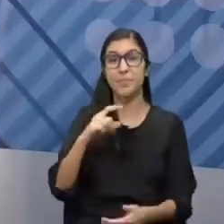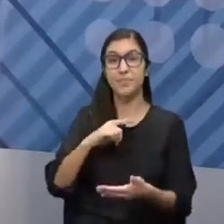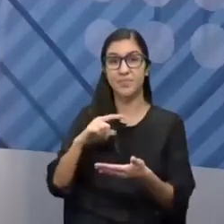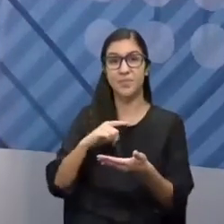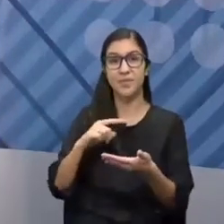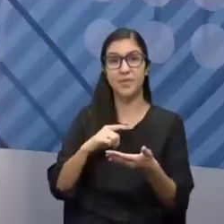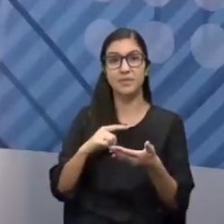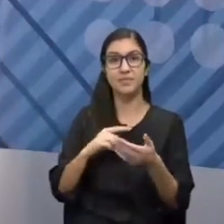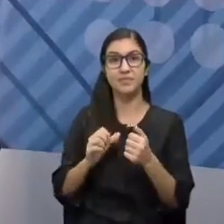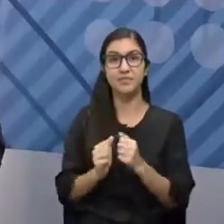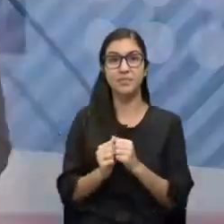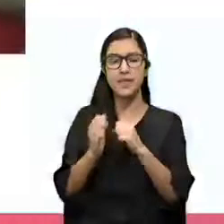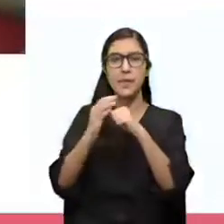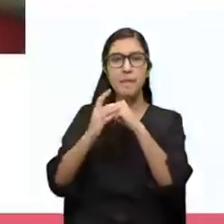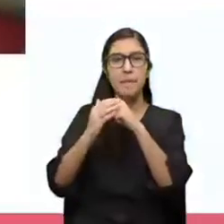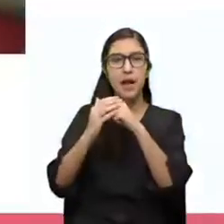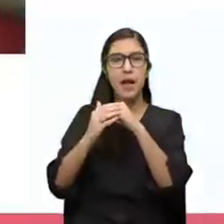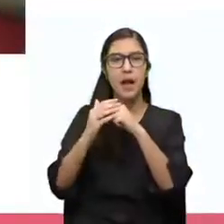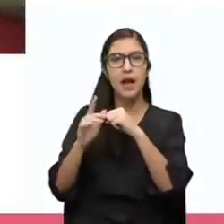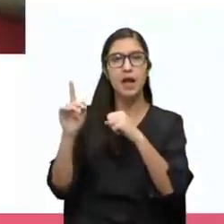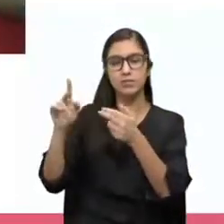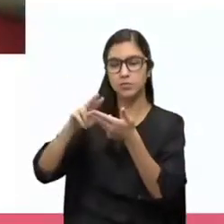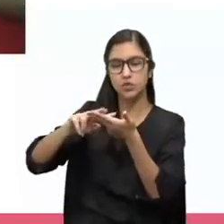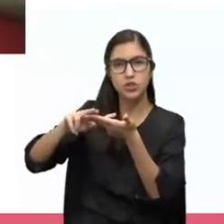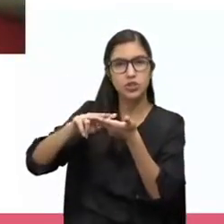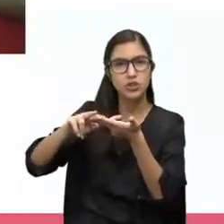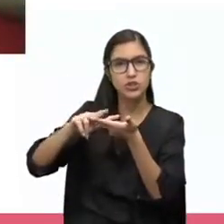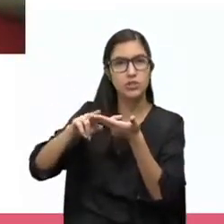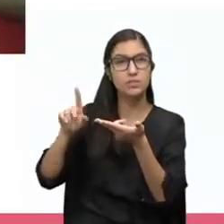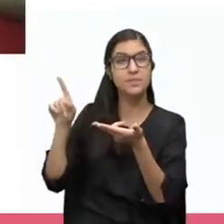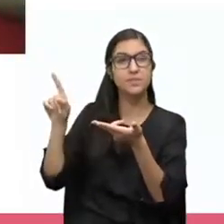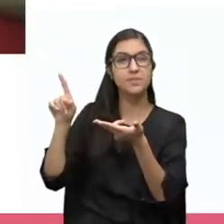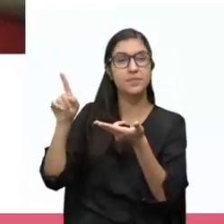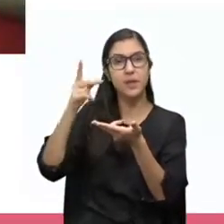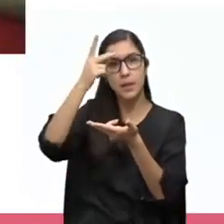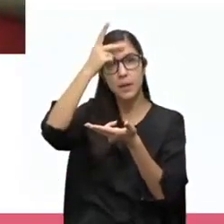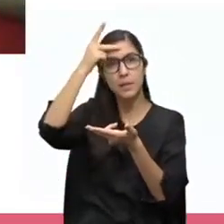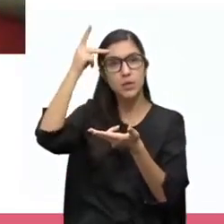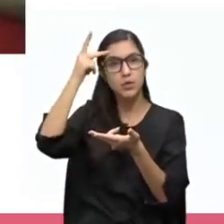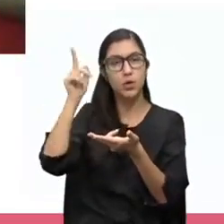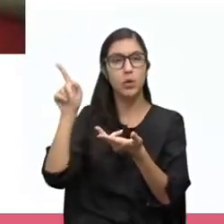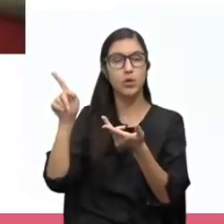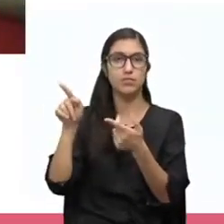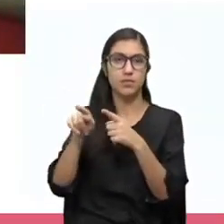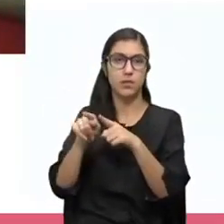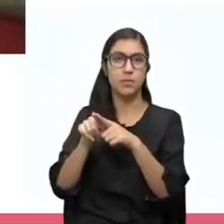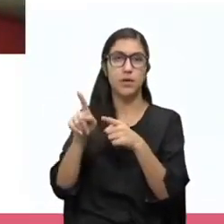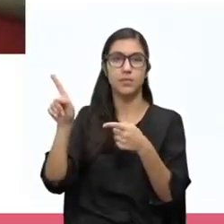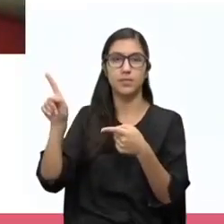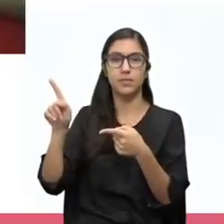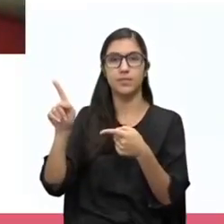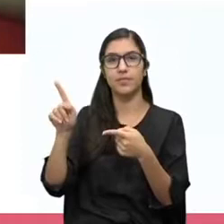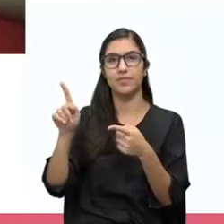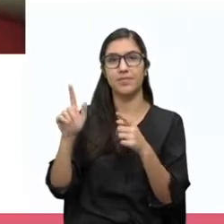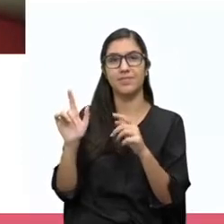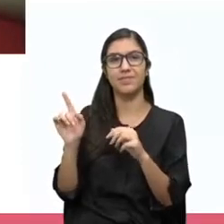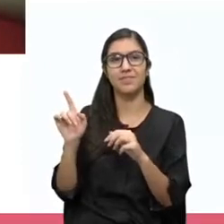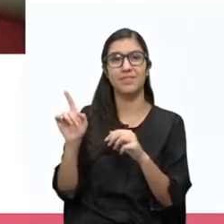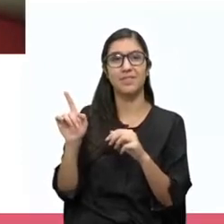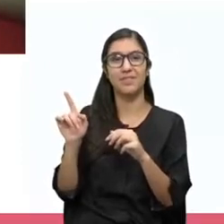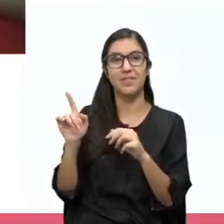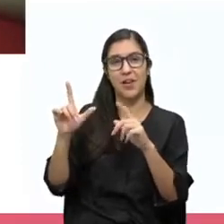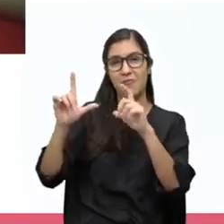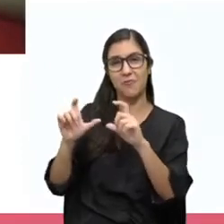digitado, muito utilizado, olha aqui no quadro, para as pessoas, isso também é uma foto minha, que eu tenho um